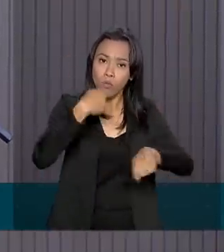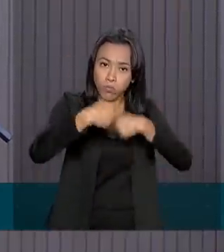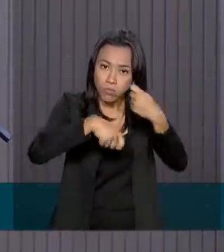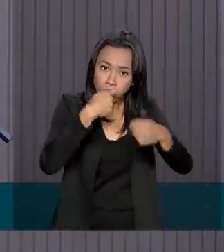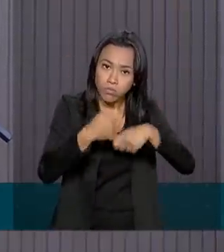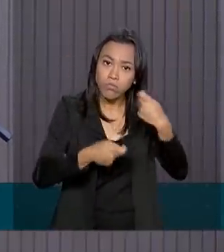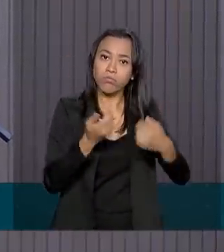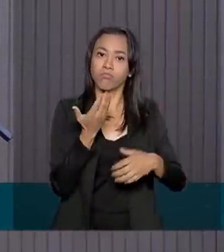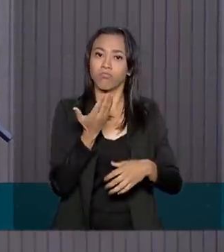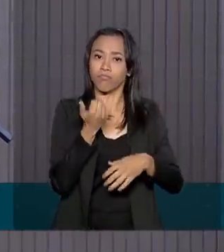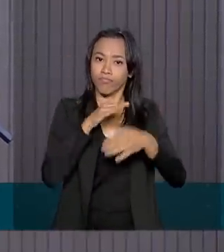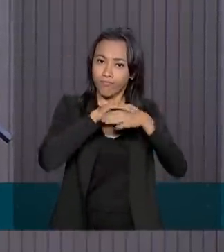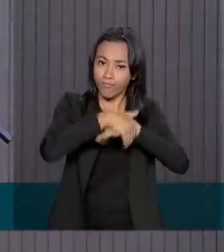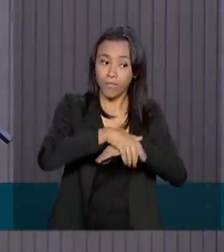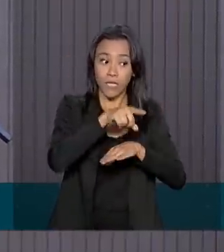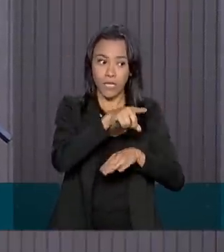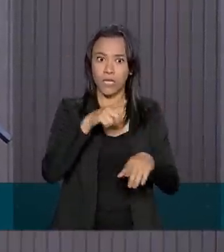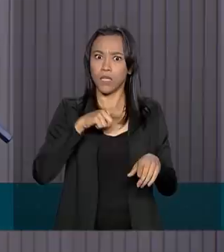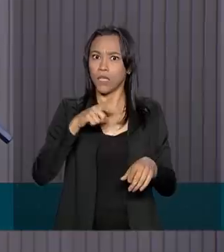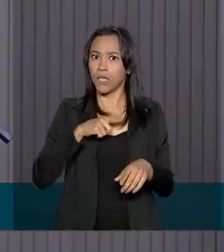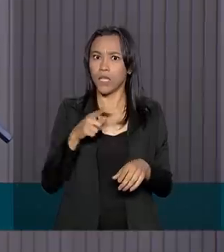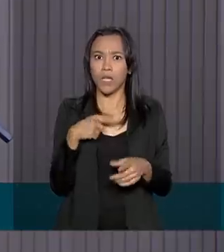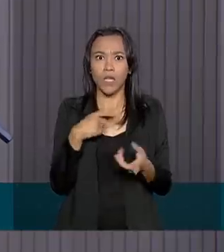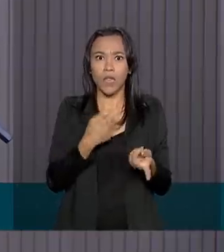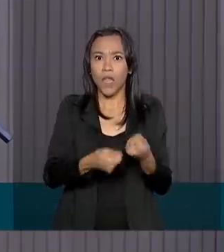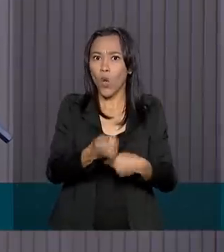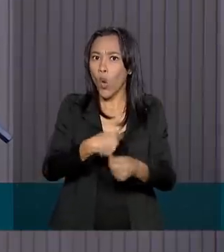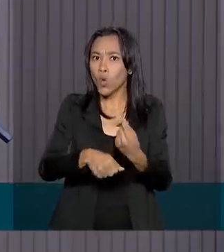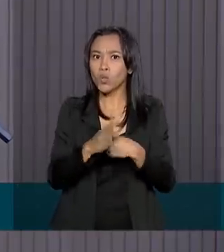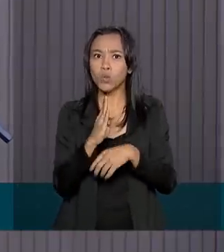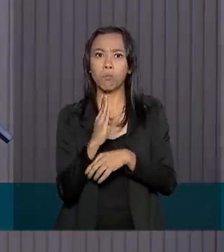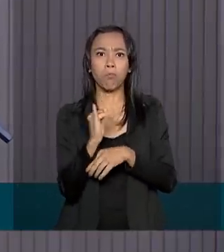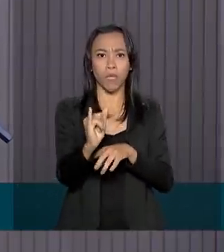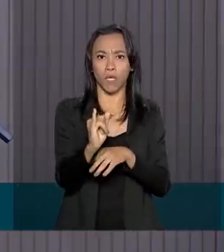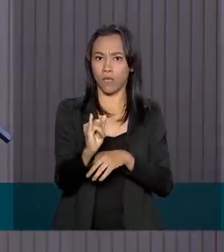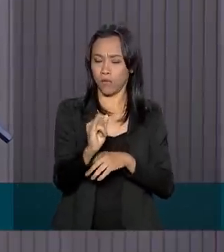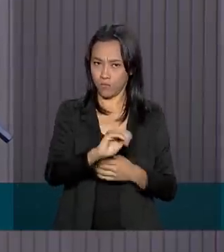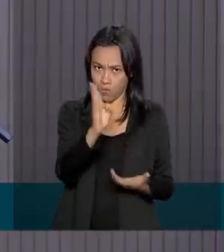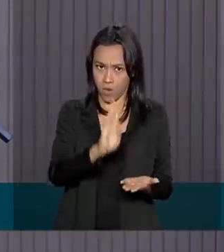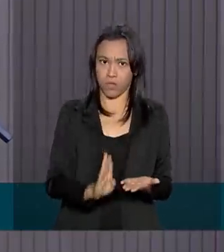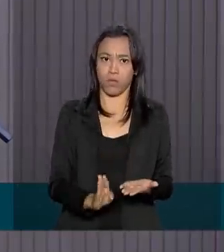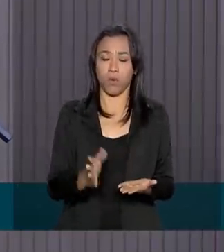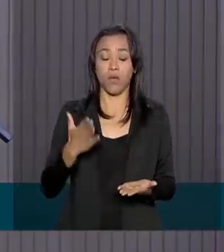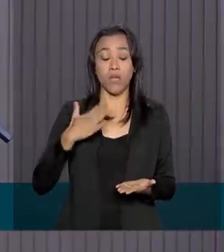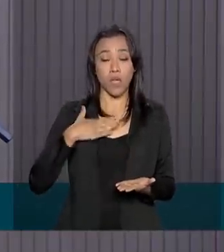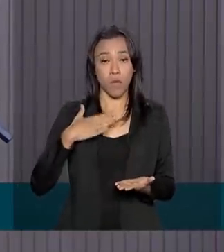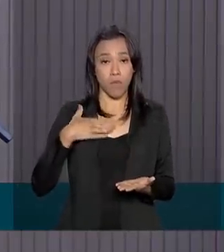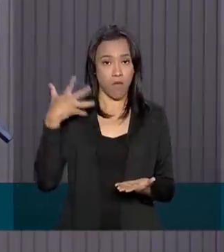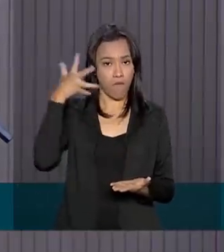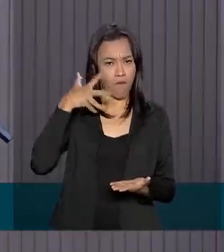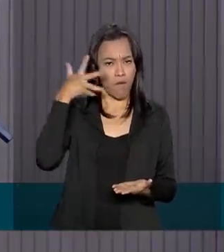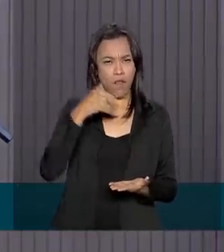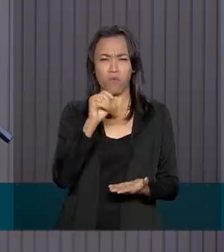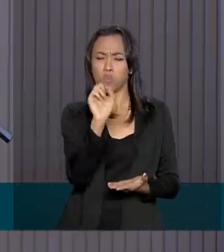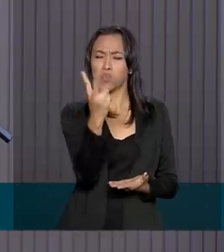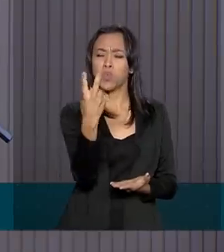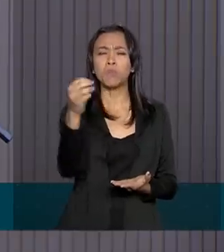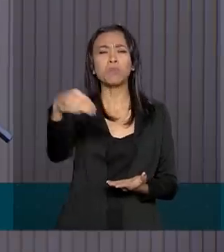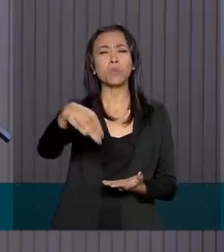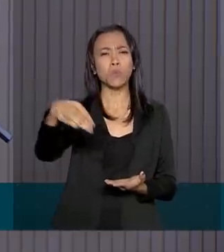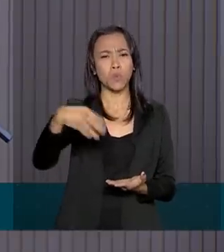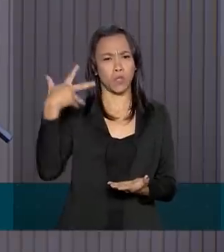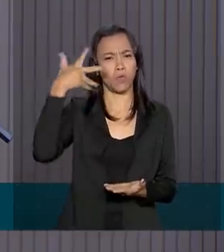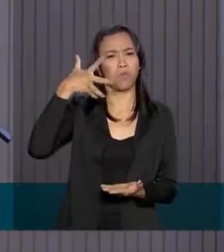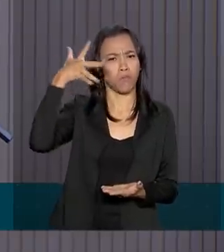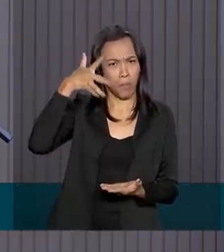mantêm negócios bilionários conosco. E na minha fala, que foi não mais que 2 minutos,